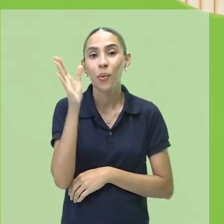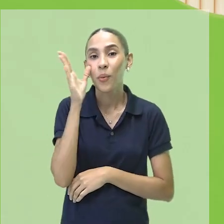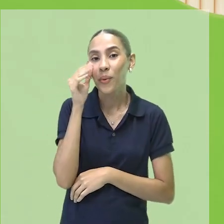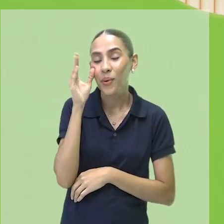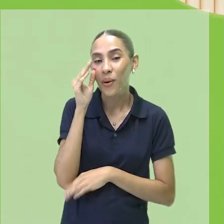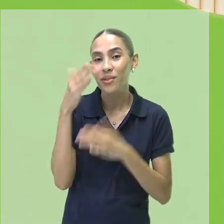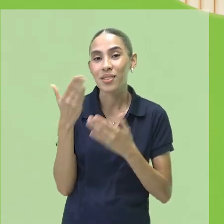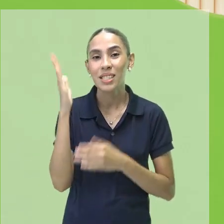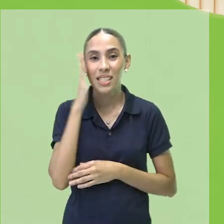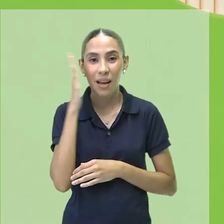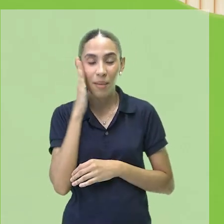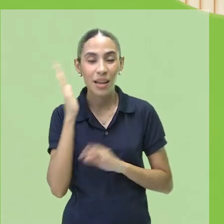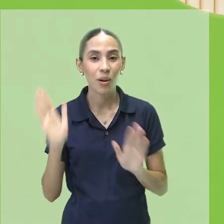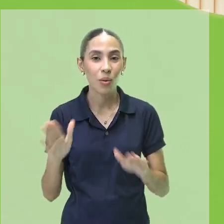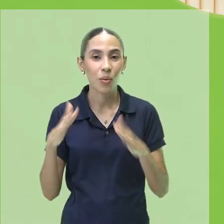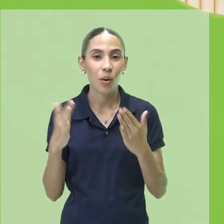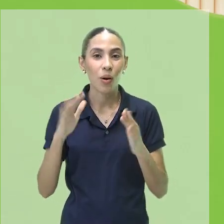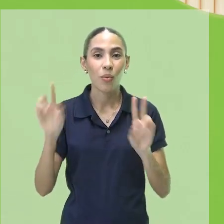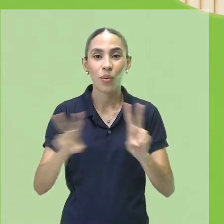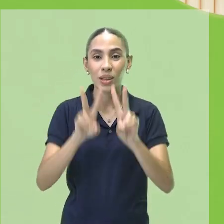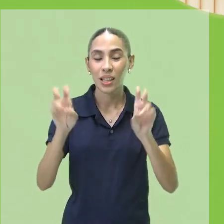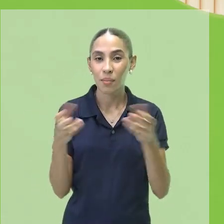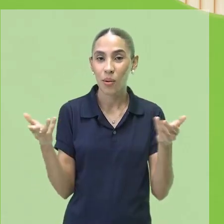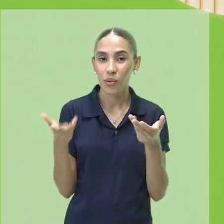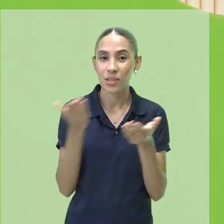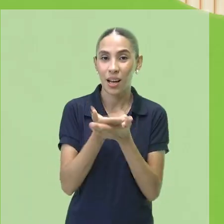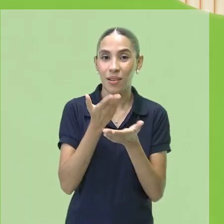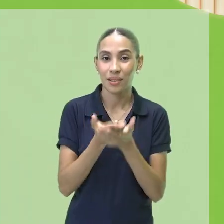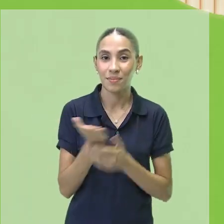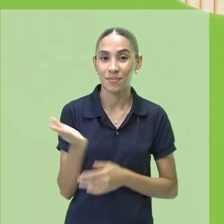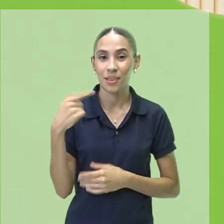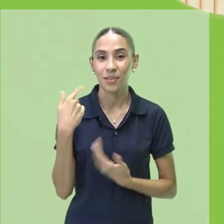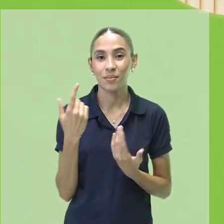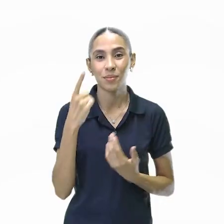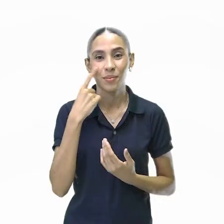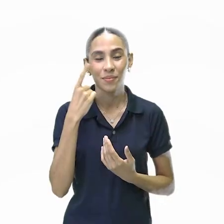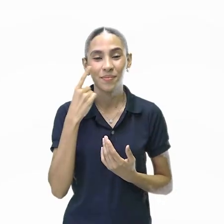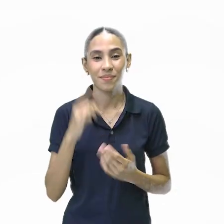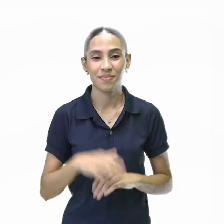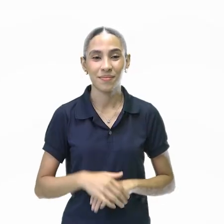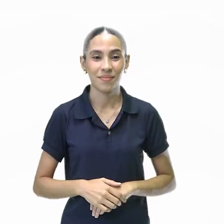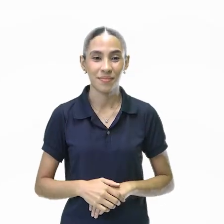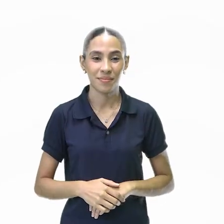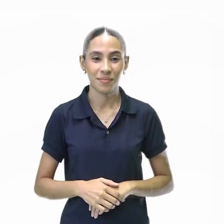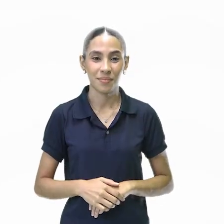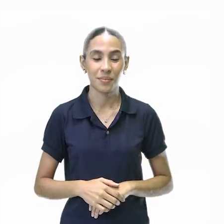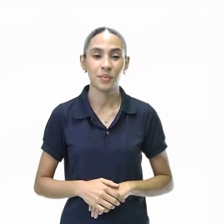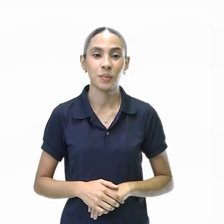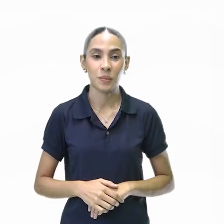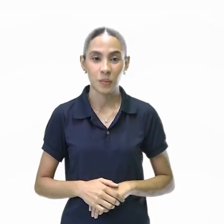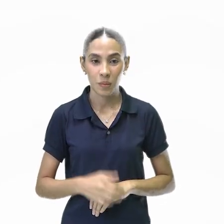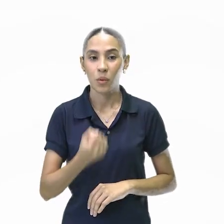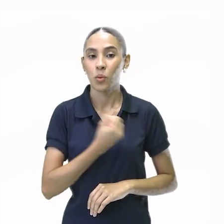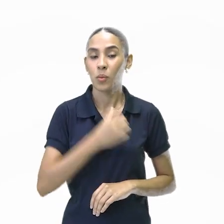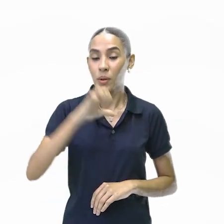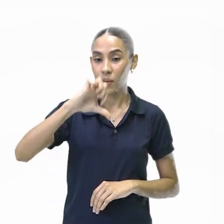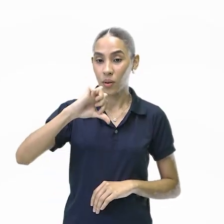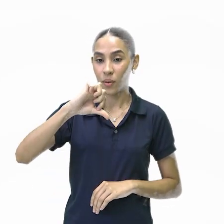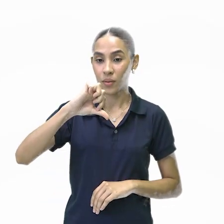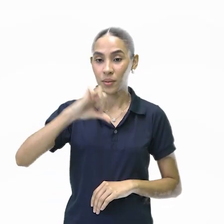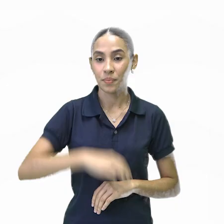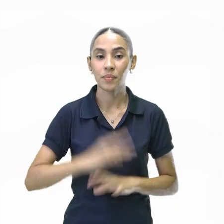curiosos para saber qual o tema desta aula. Vamos juntos conferir? Aula